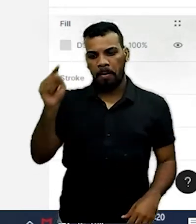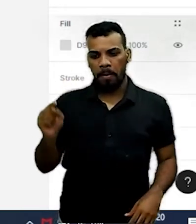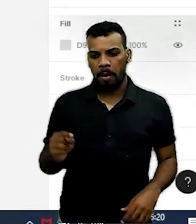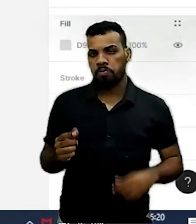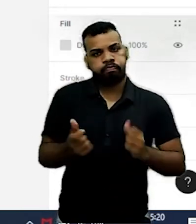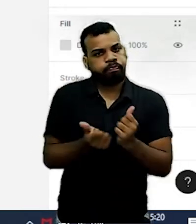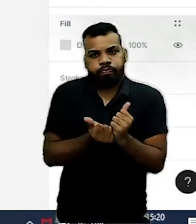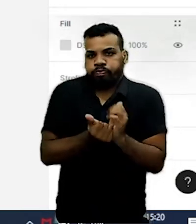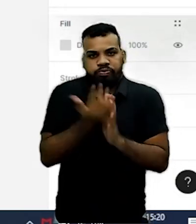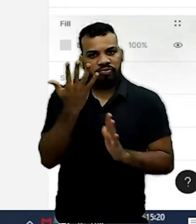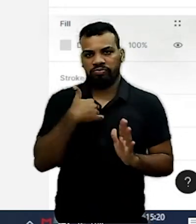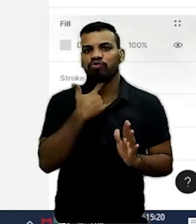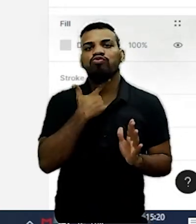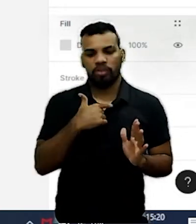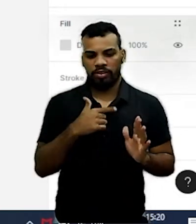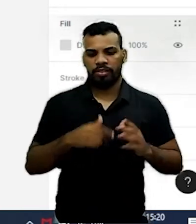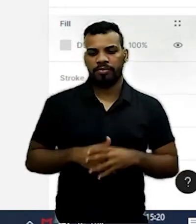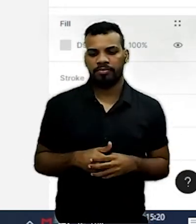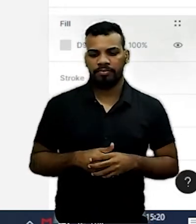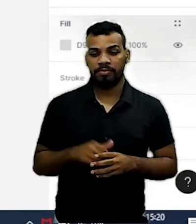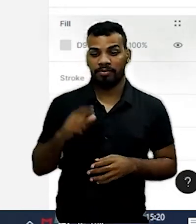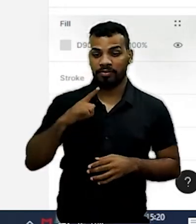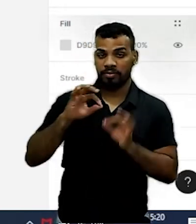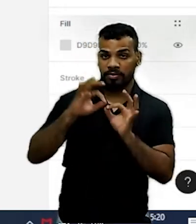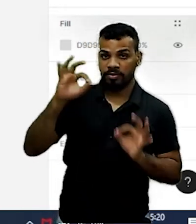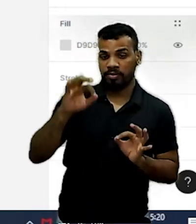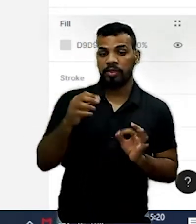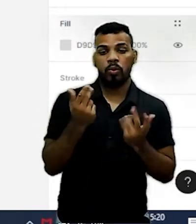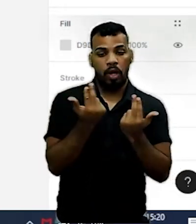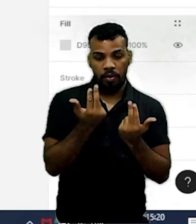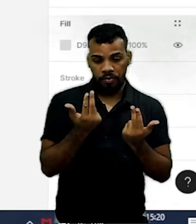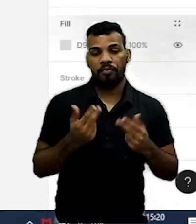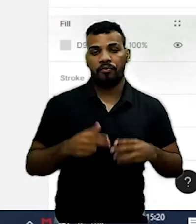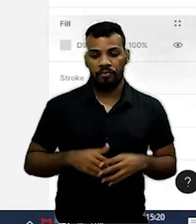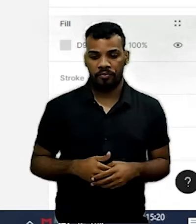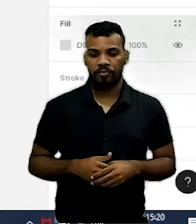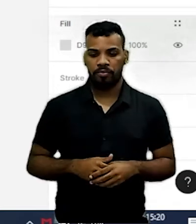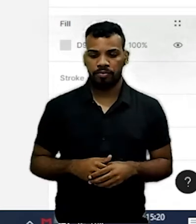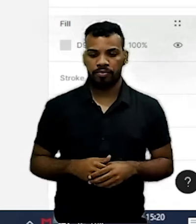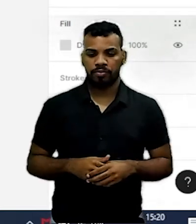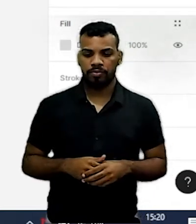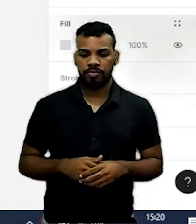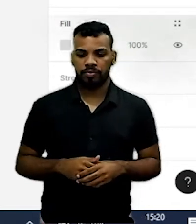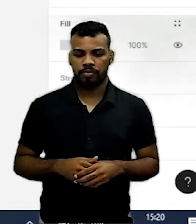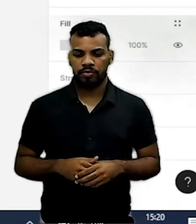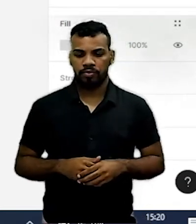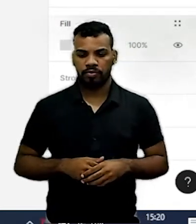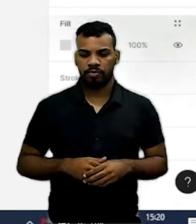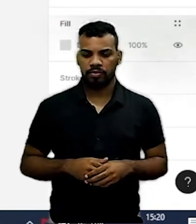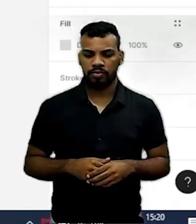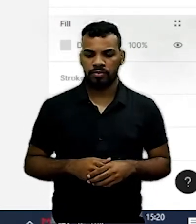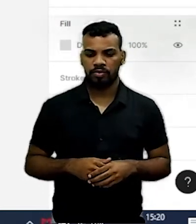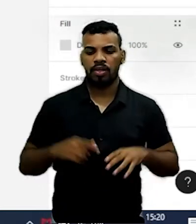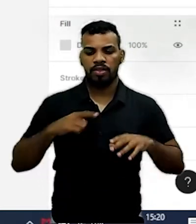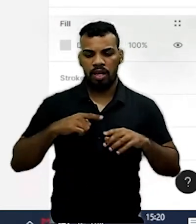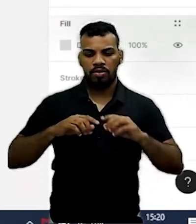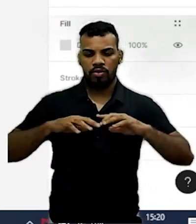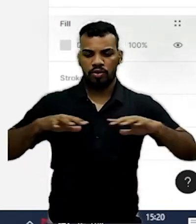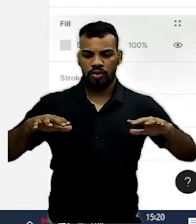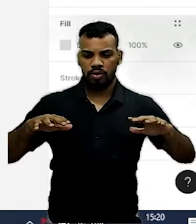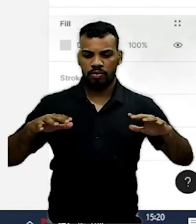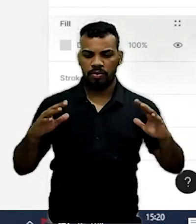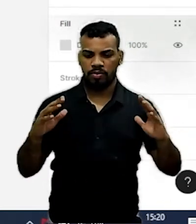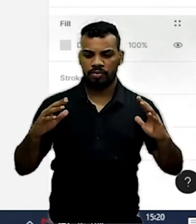O ratio também vai funcionar aqui. No caso, eu estou diminuindo o espaço entre as